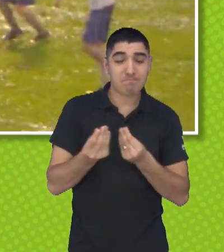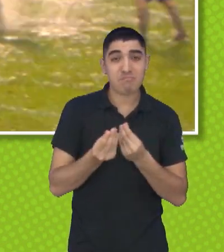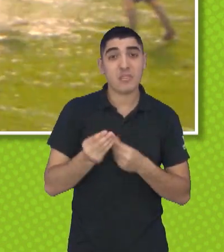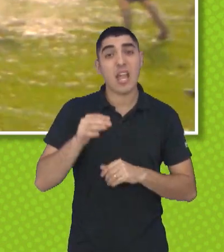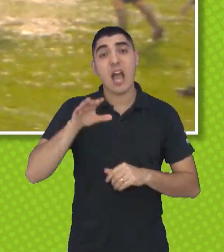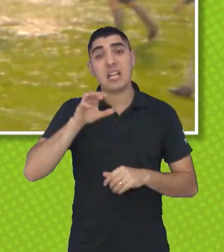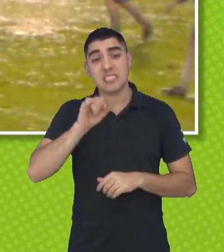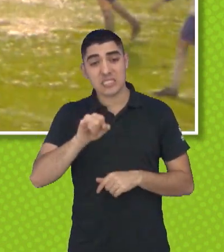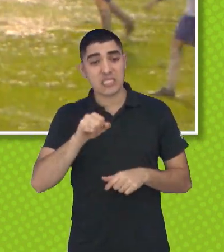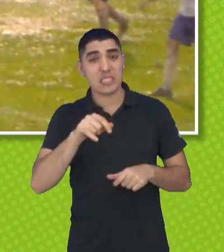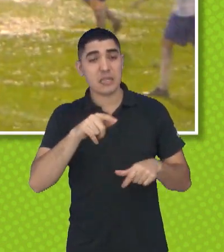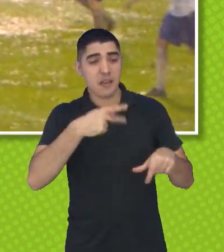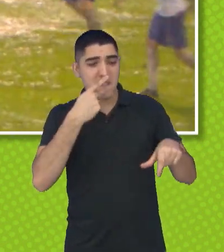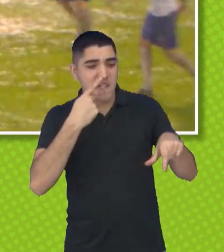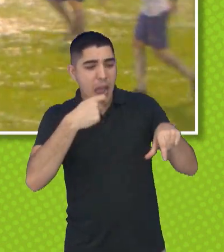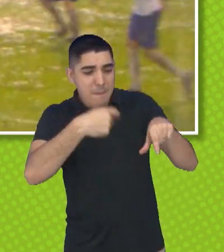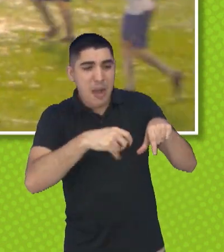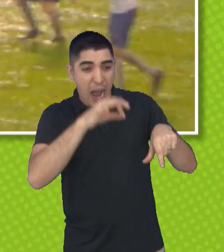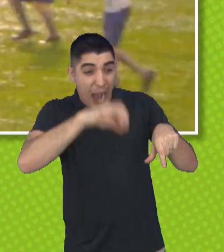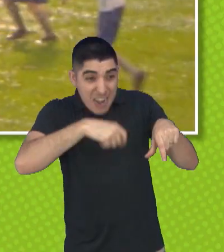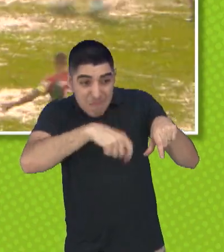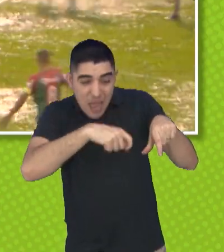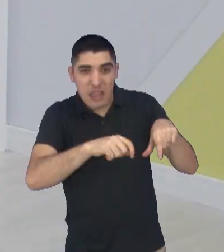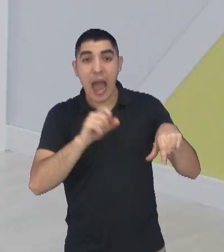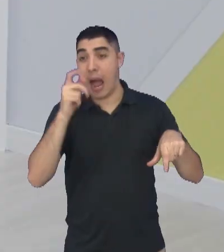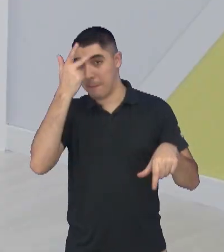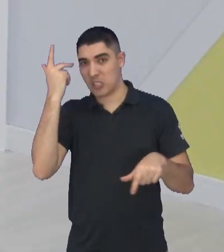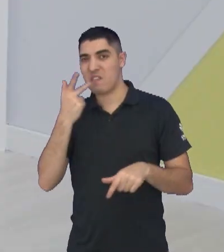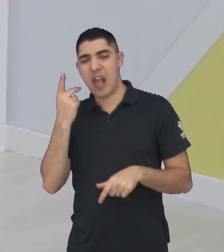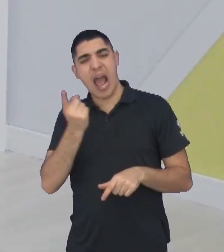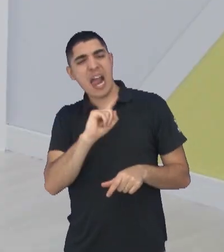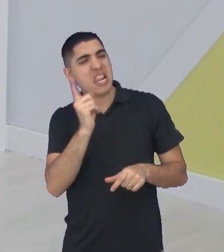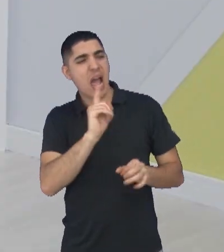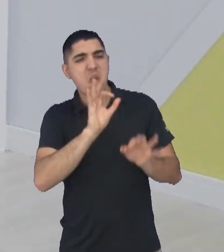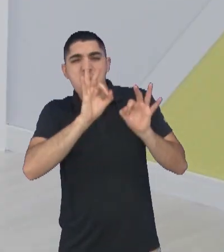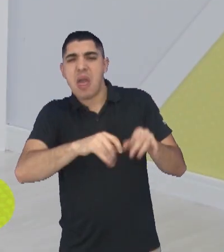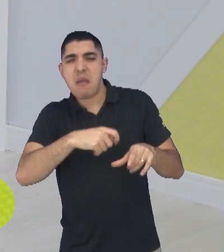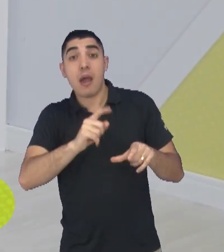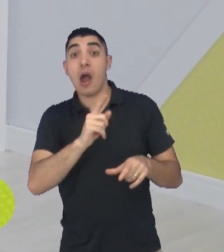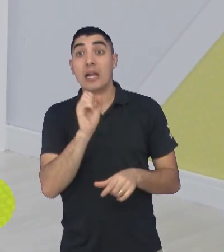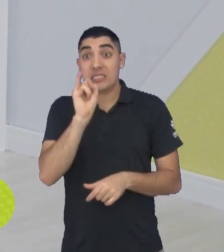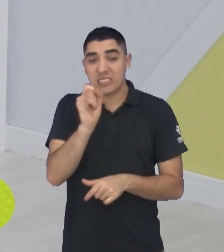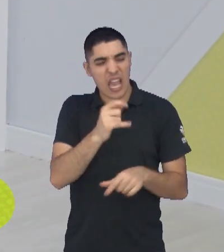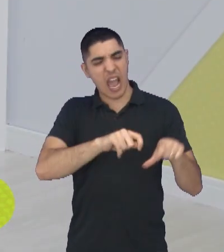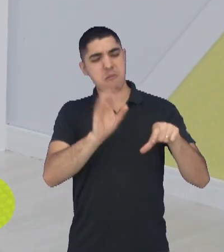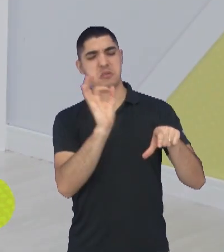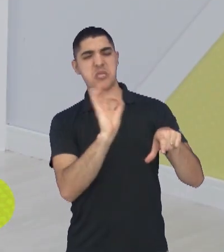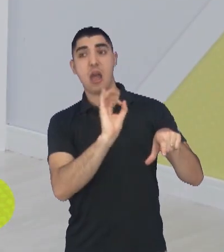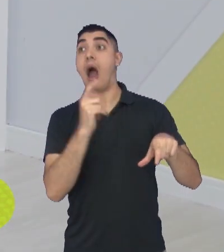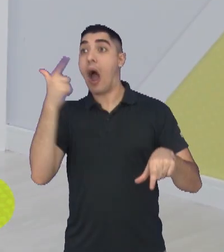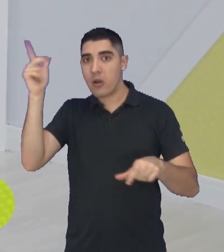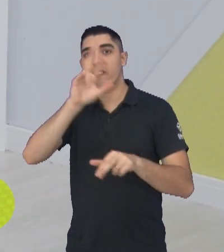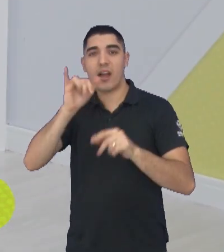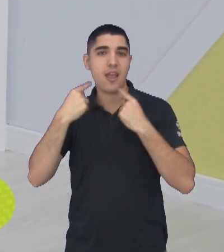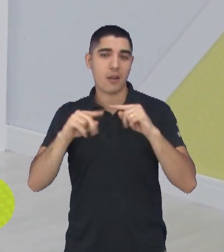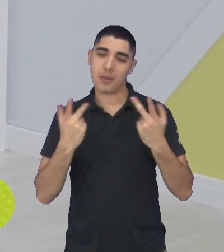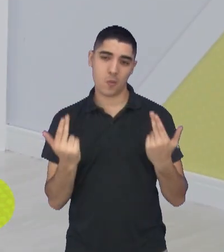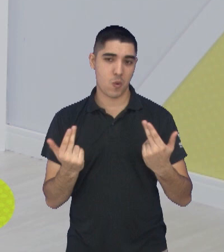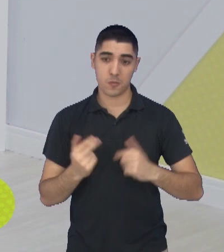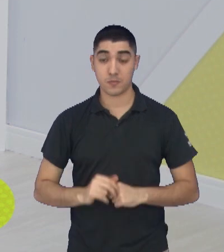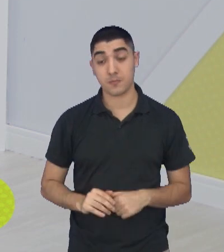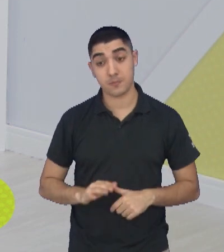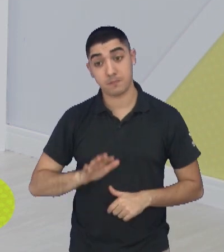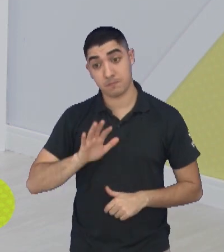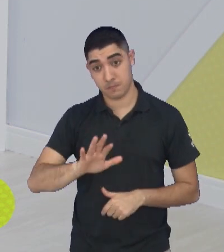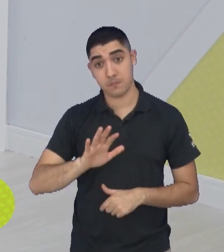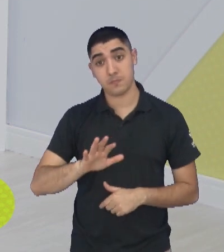tanto, mas se não marca também não dá para cornetar. Se não me falha a memória, esse é o terceiro pênalti que é marcado para a Portuguesa Santista nos acréscimos do segundo tempo.